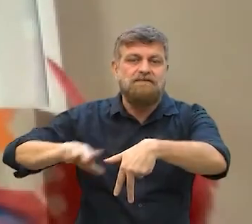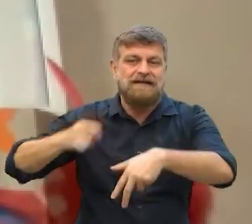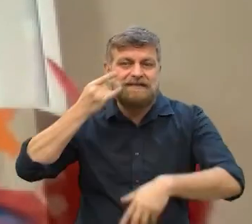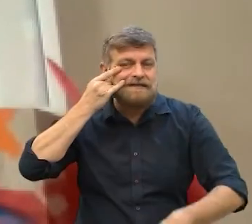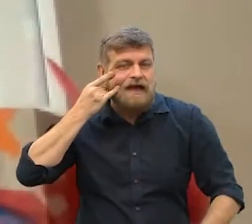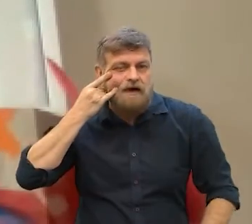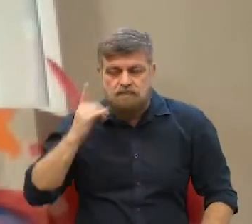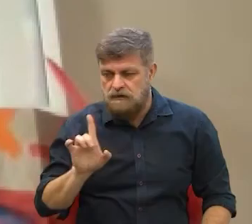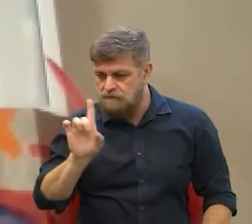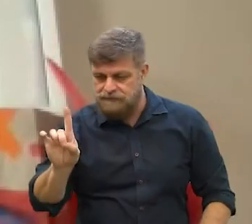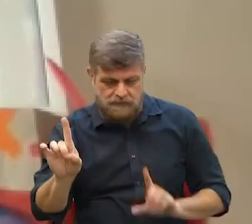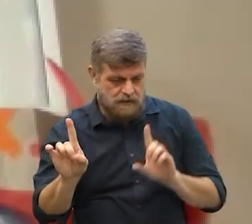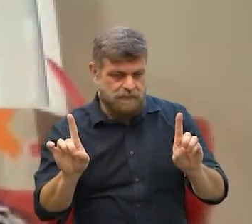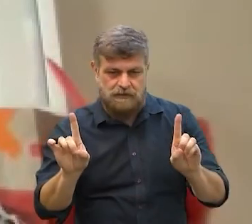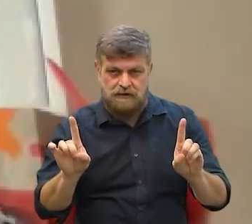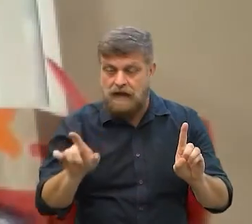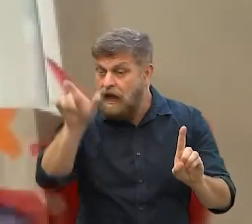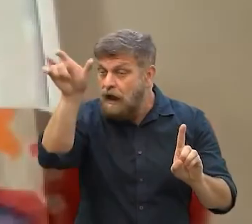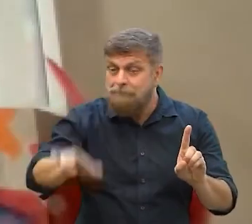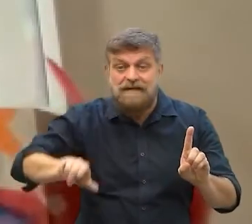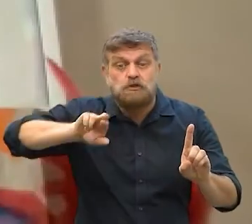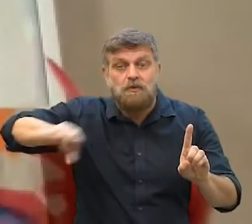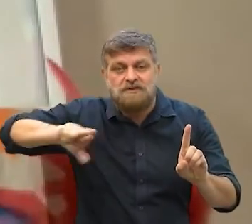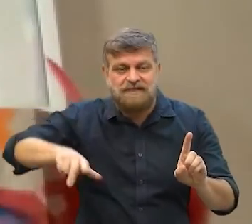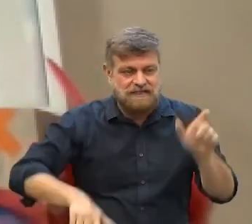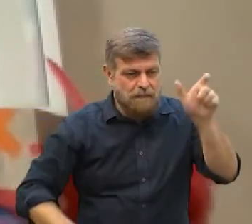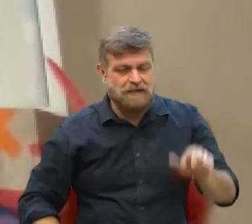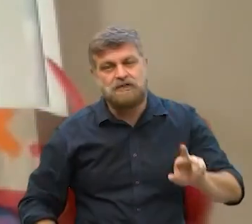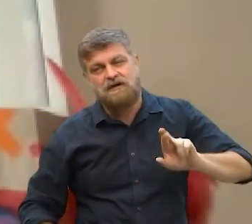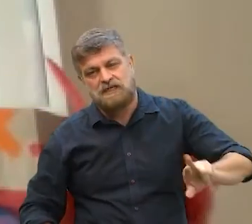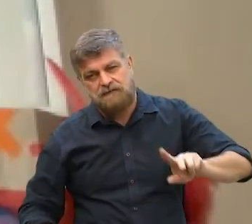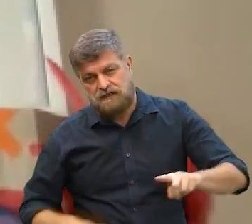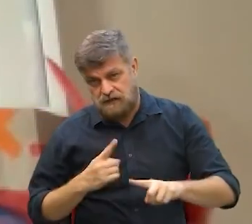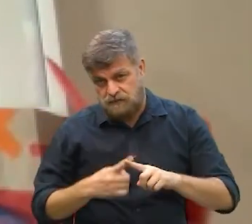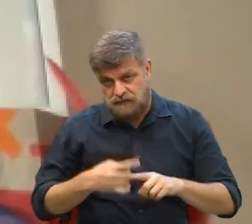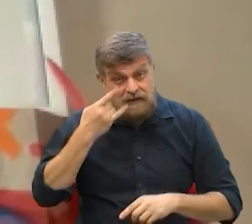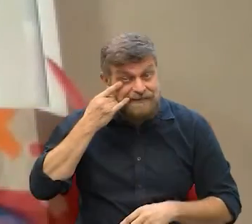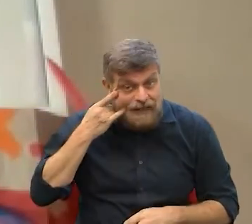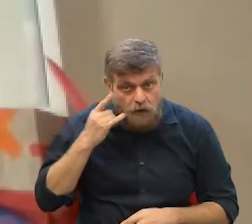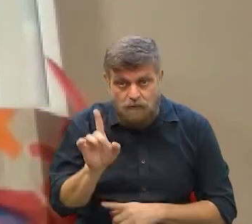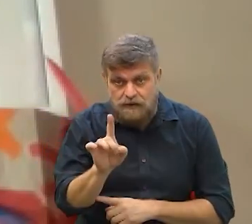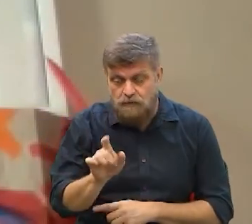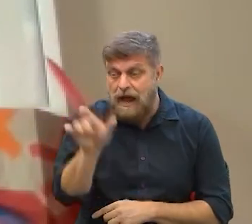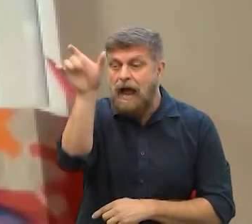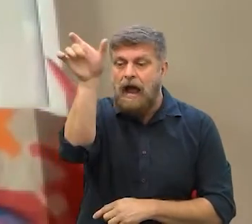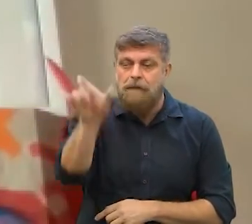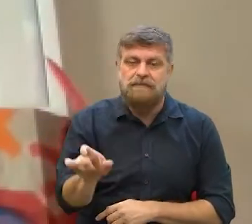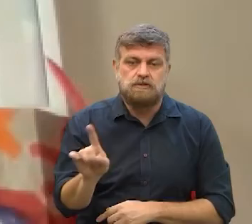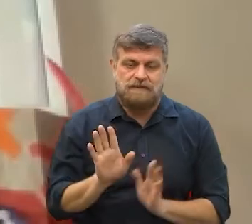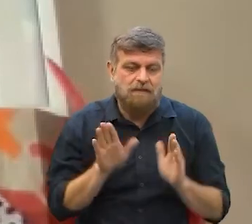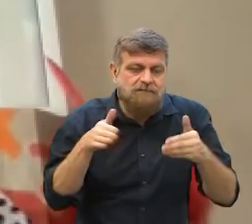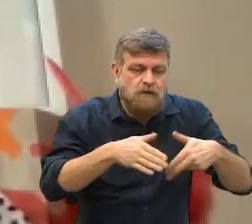pessoa com síndrome de Down ou de qualquer pessoa com síndrome de Down, porque o que vale é a pessoa e não